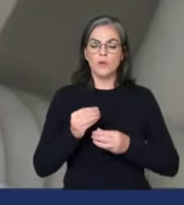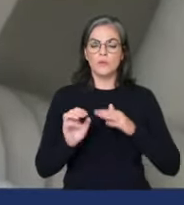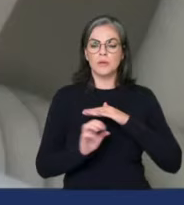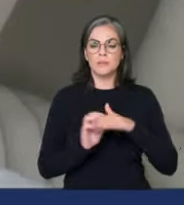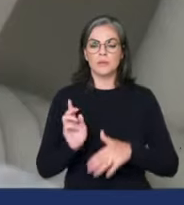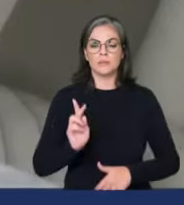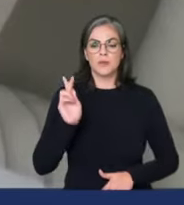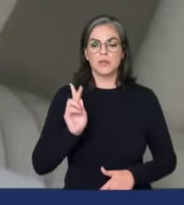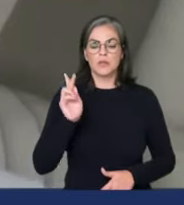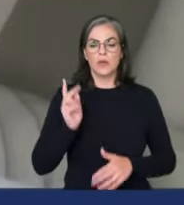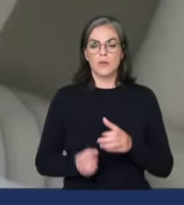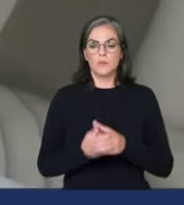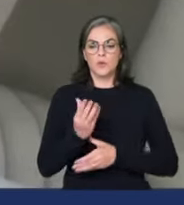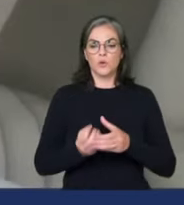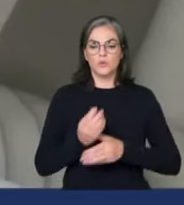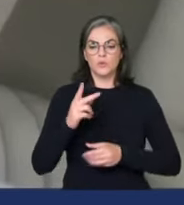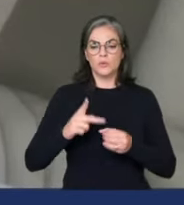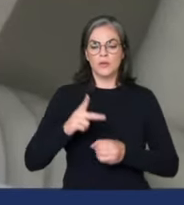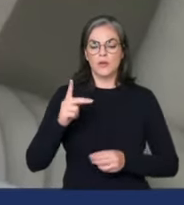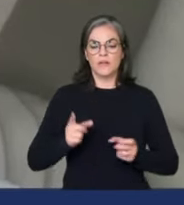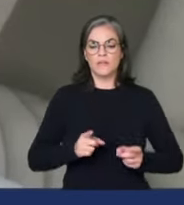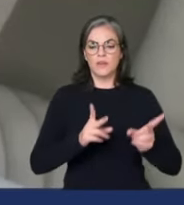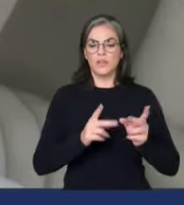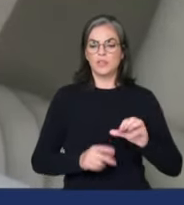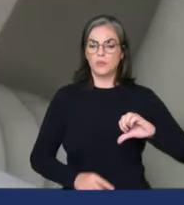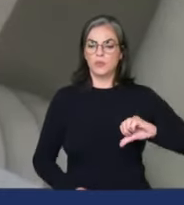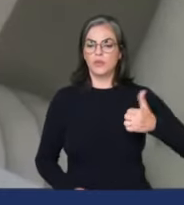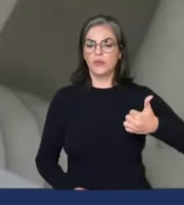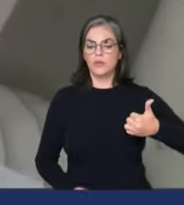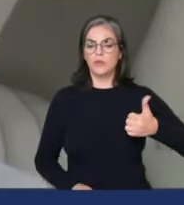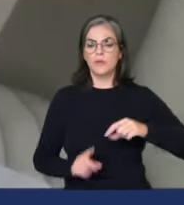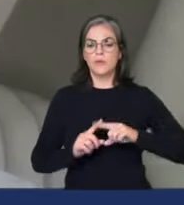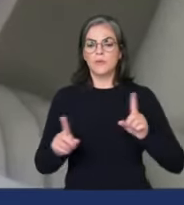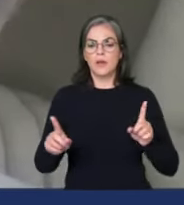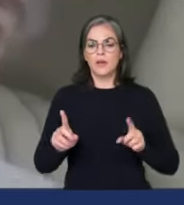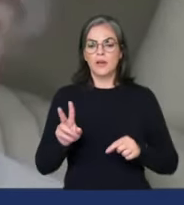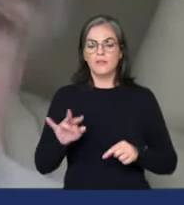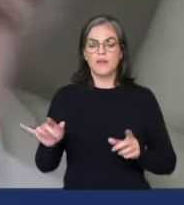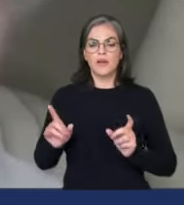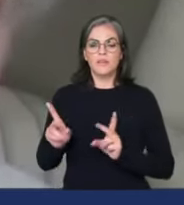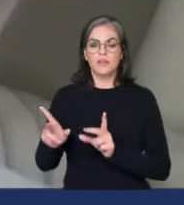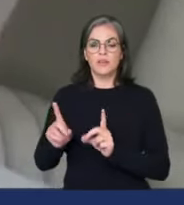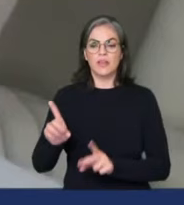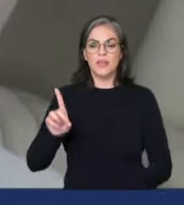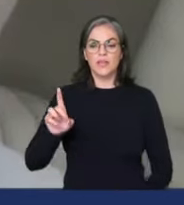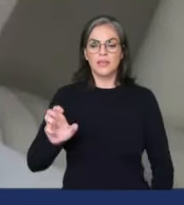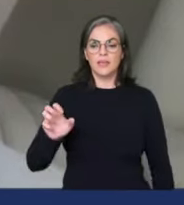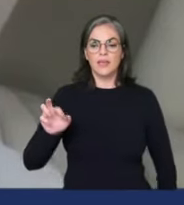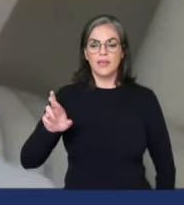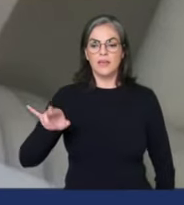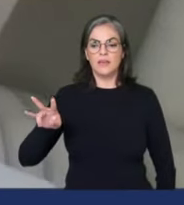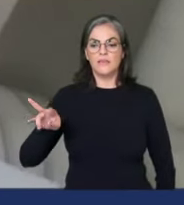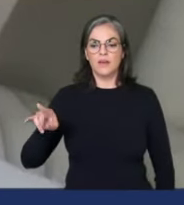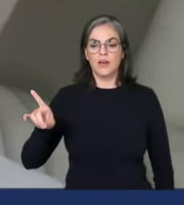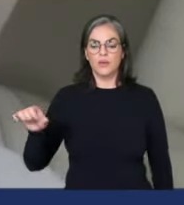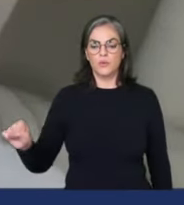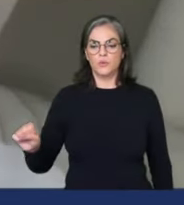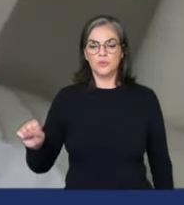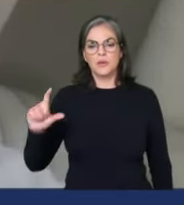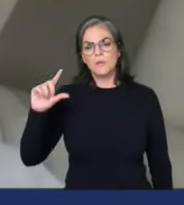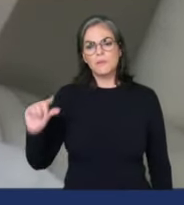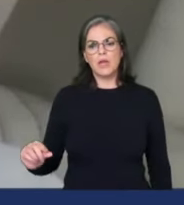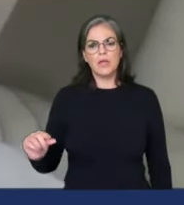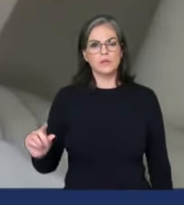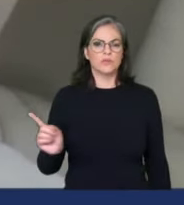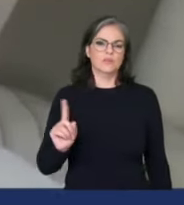o petróleo que pode vender a 91, vai vender derivados um preço menor que 91, só se